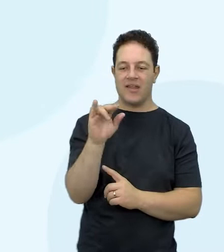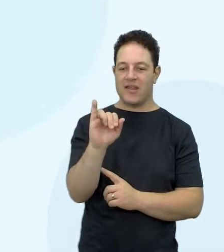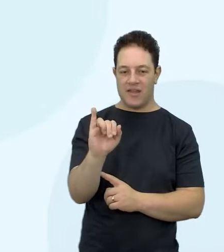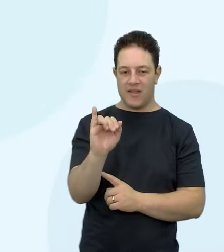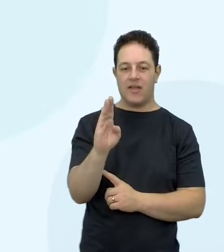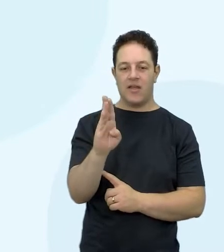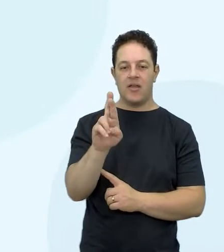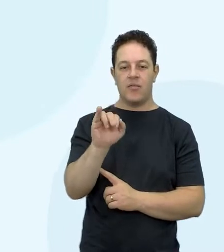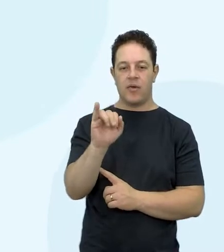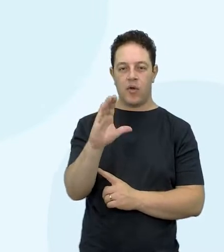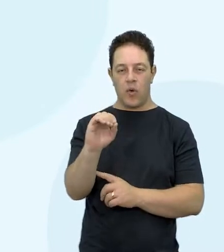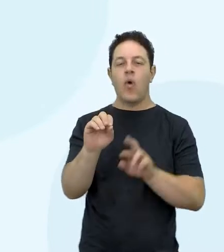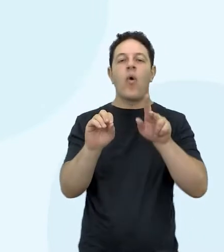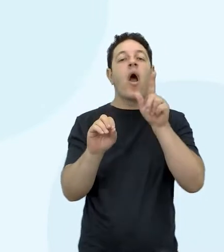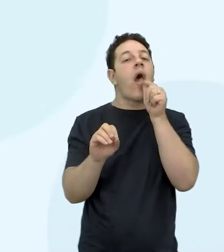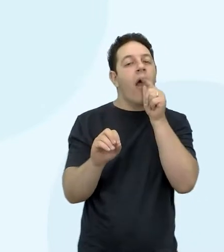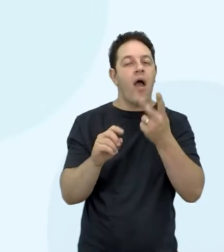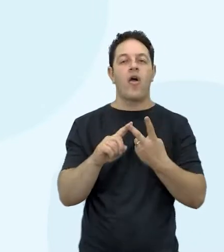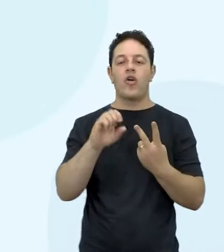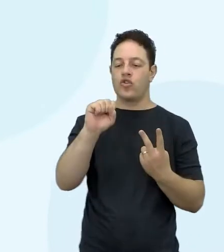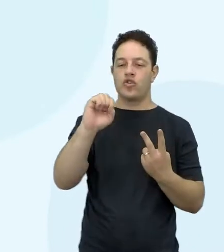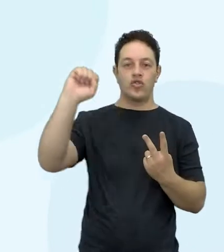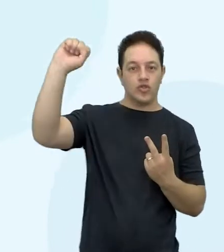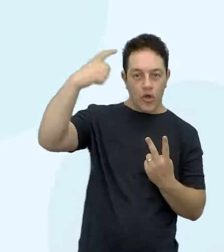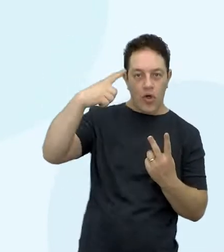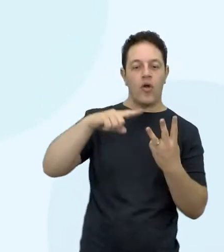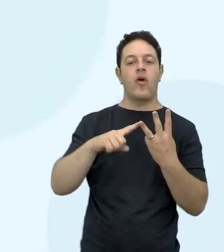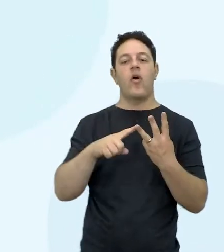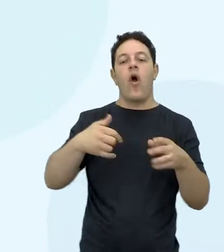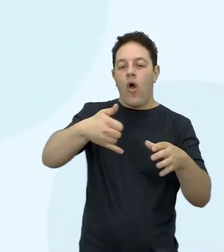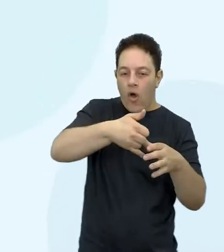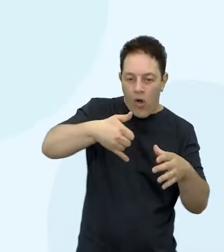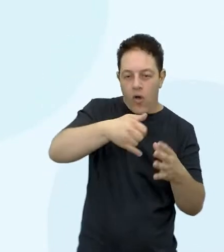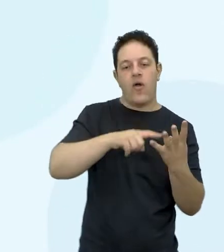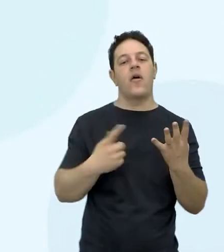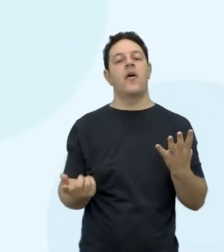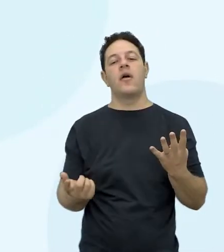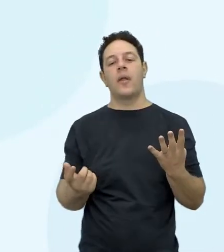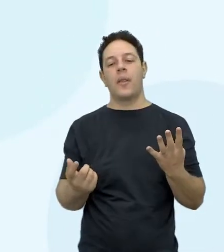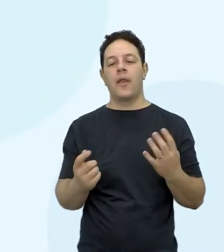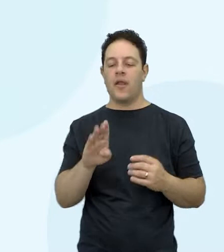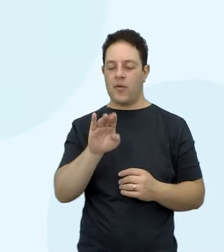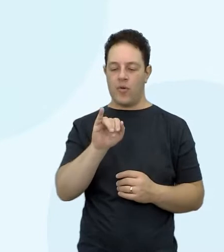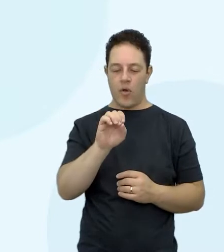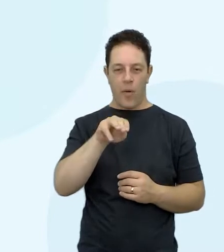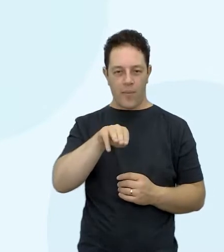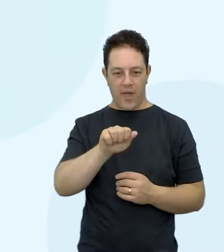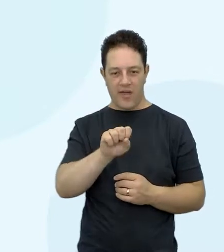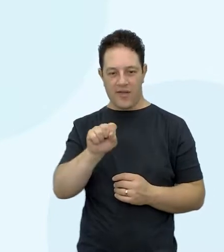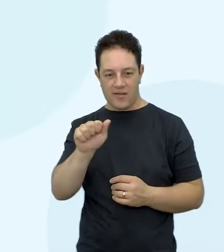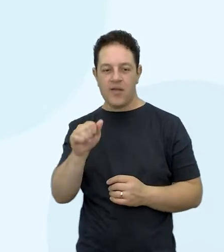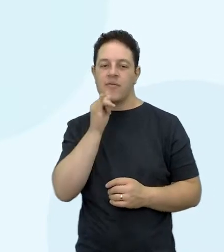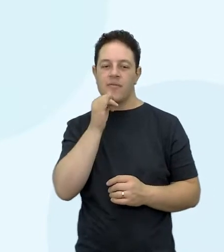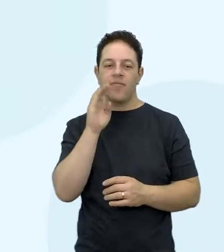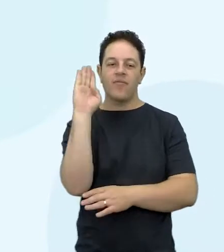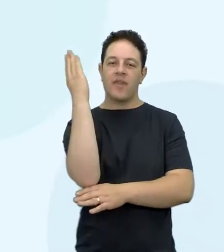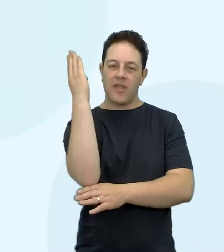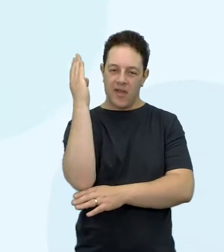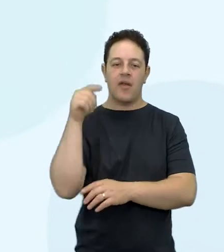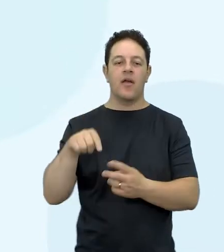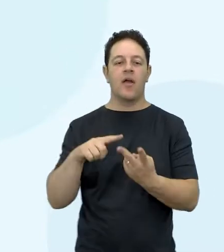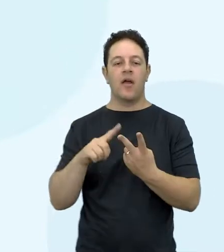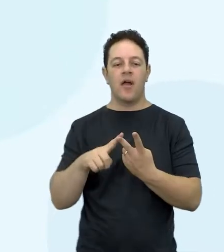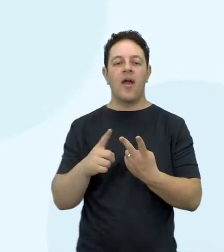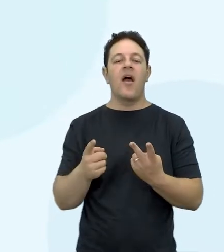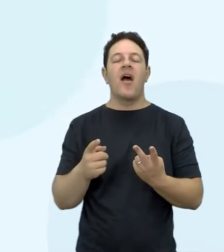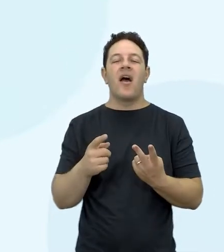água, solar, eólica, a biomassa, né, e aí eu coloquei alguns exemplos, ó, lenha, bagaço de cana-de-açúcar, cavaco